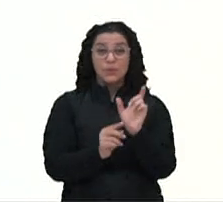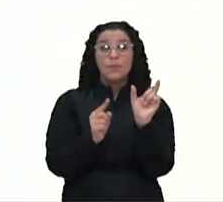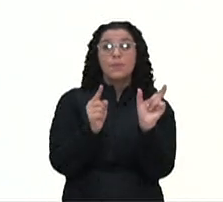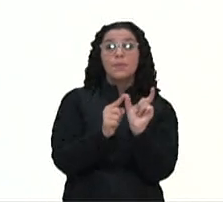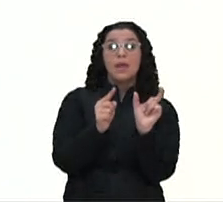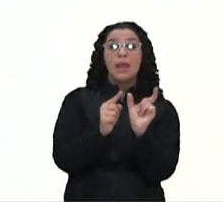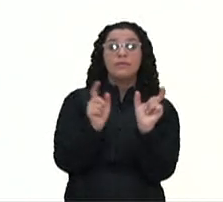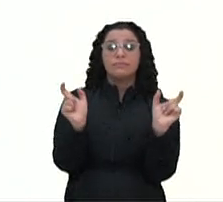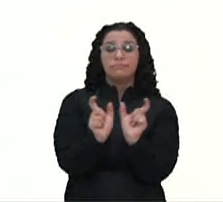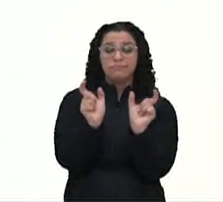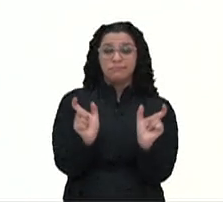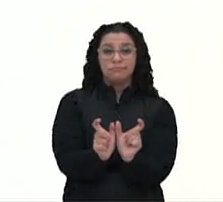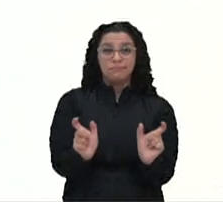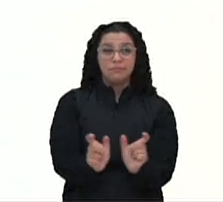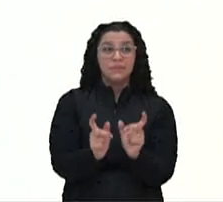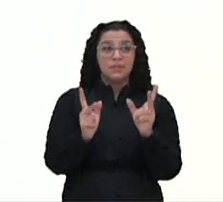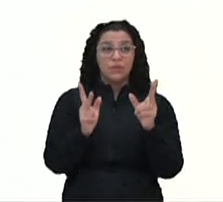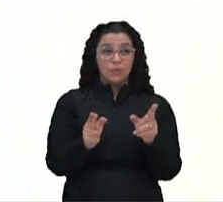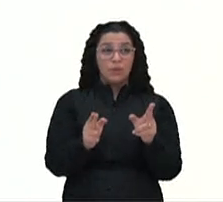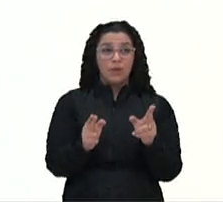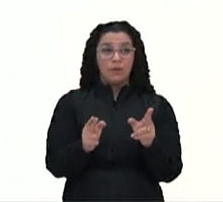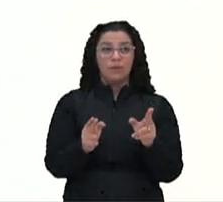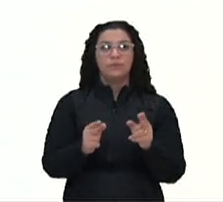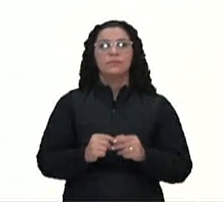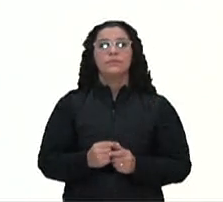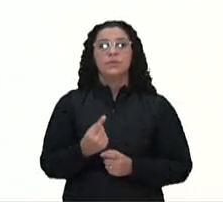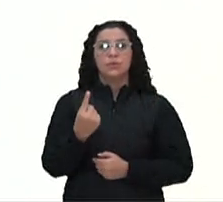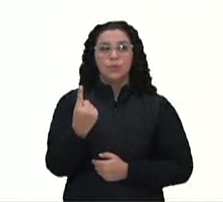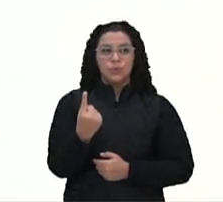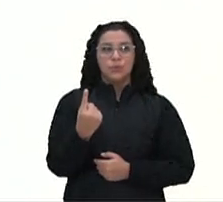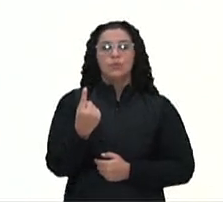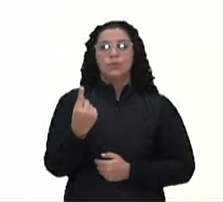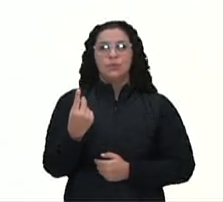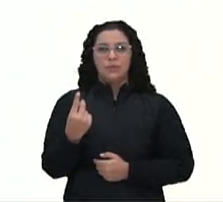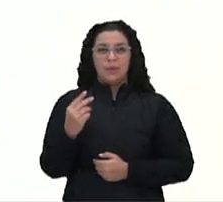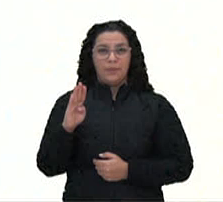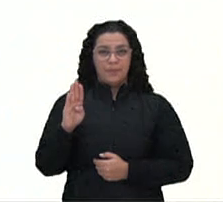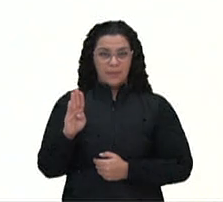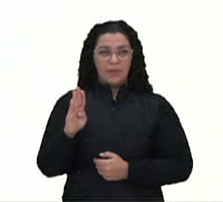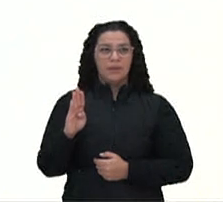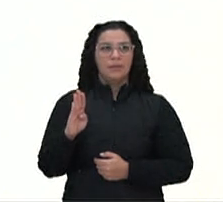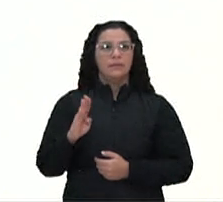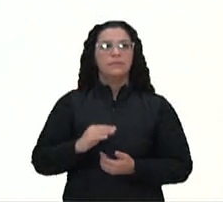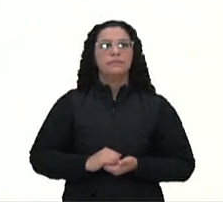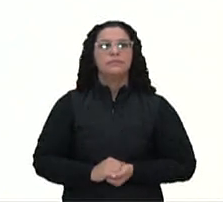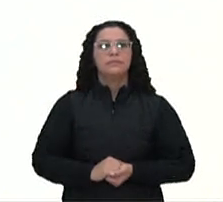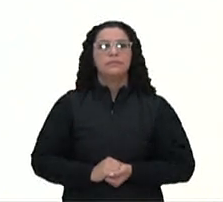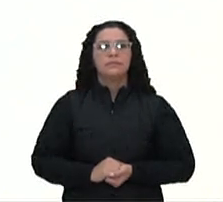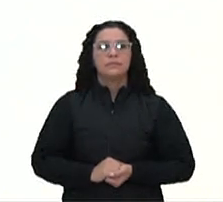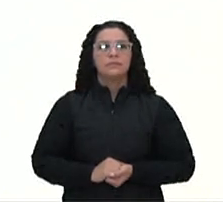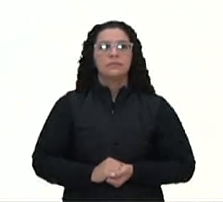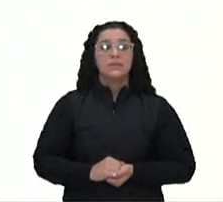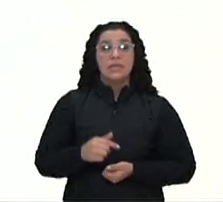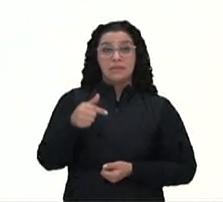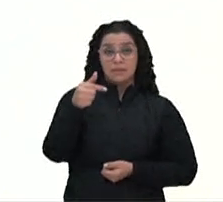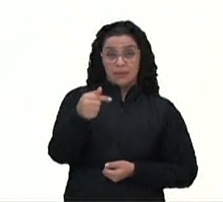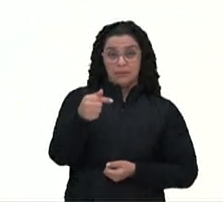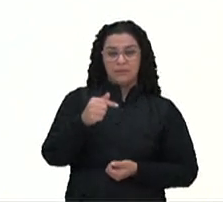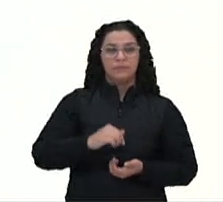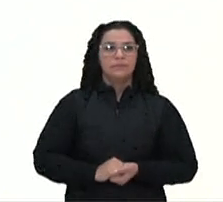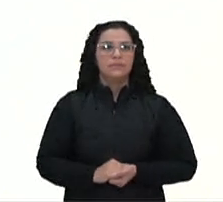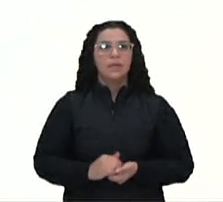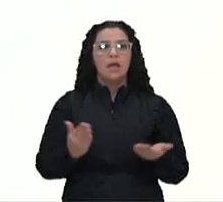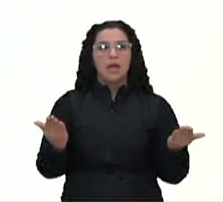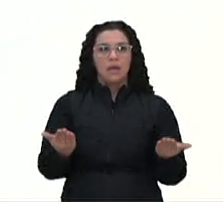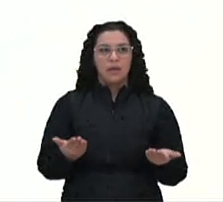que hobby, na linha número 1, and especially, line number 6. Number 7.